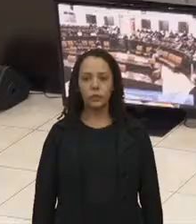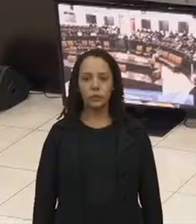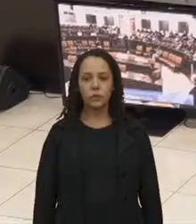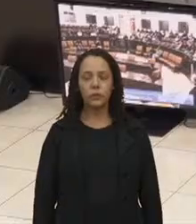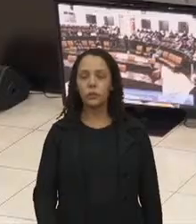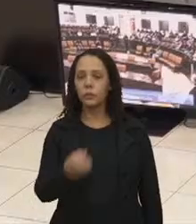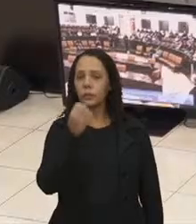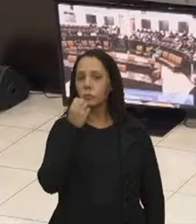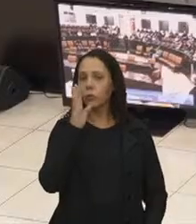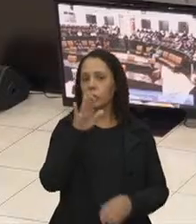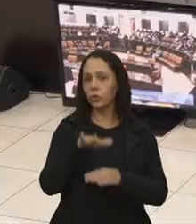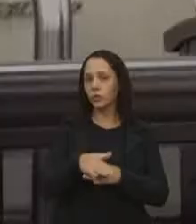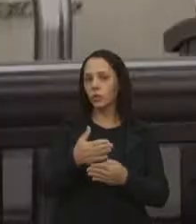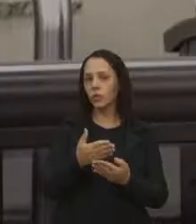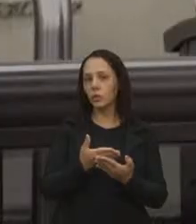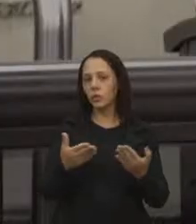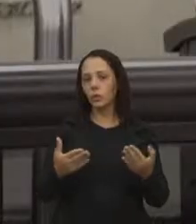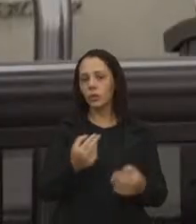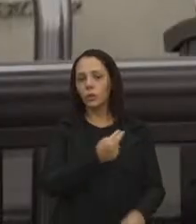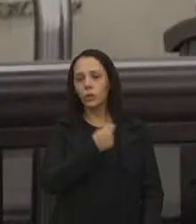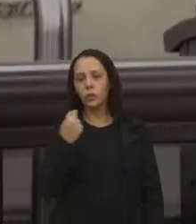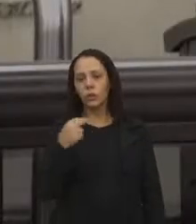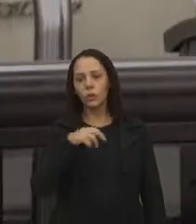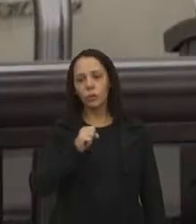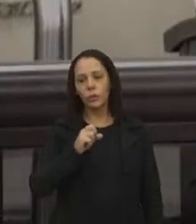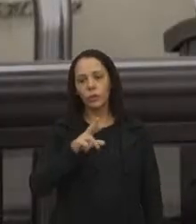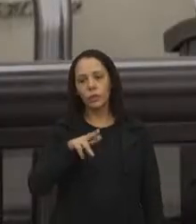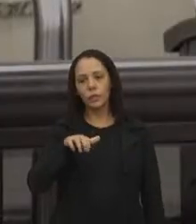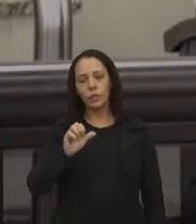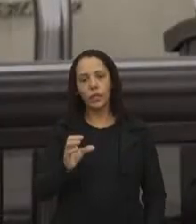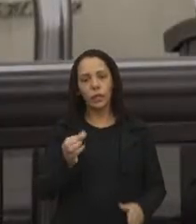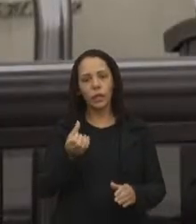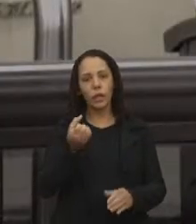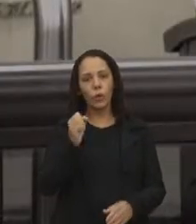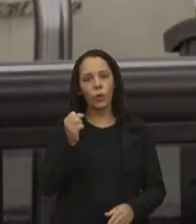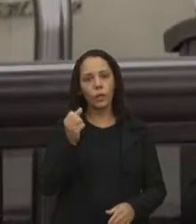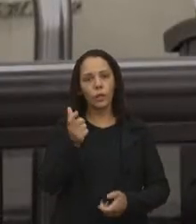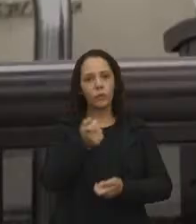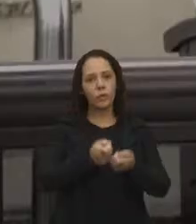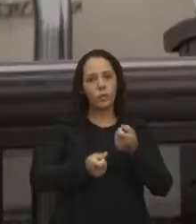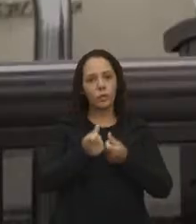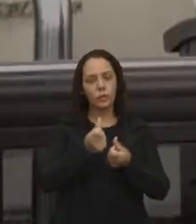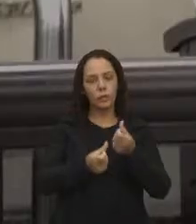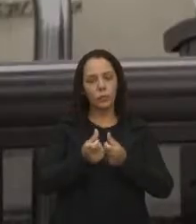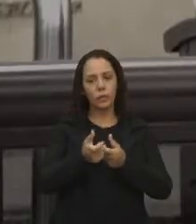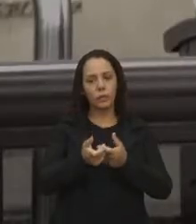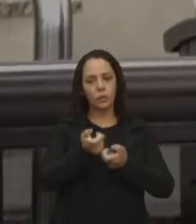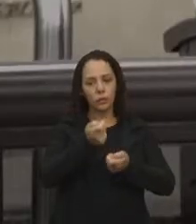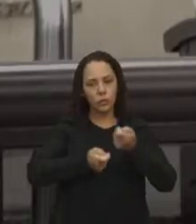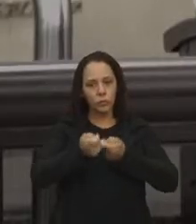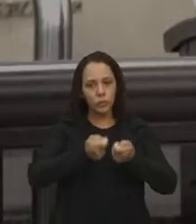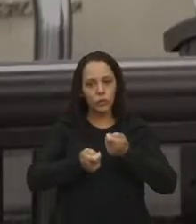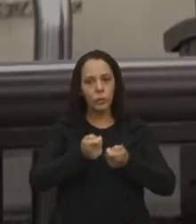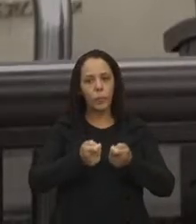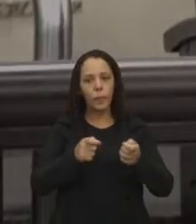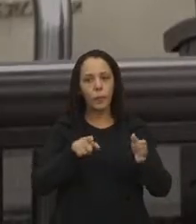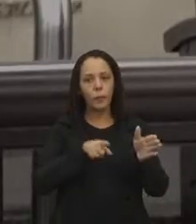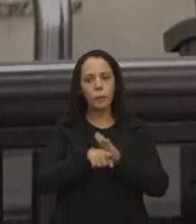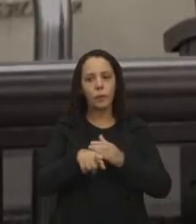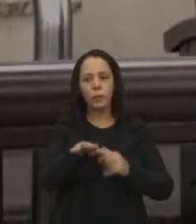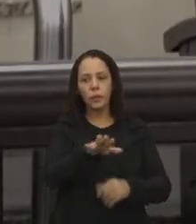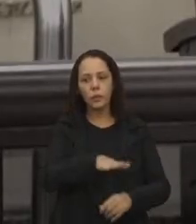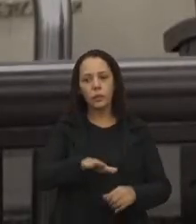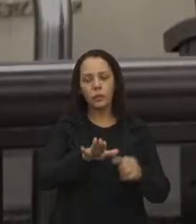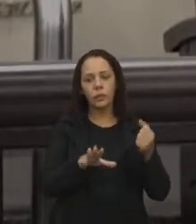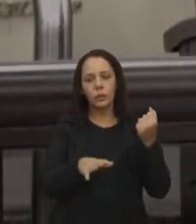Boa noite a todos, meu nome é Sara, eu sou do 8º semestre de administração e a minha pergunta é mais no âmbito da questão de